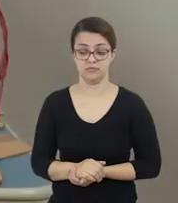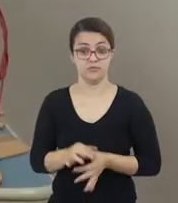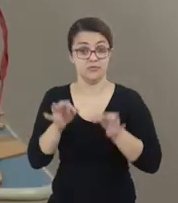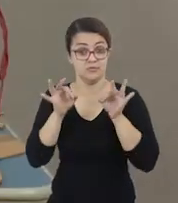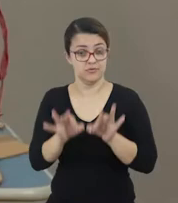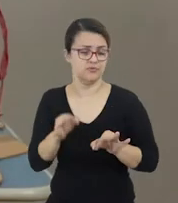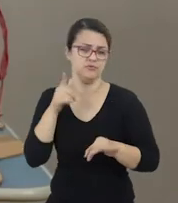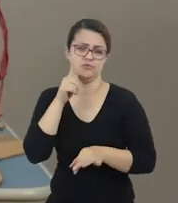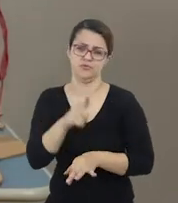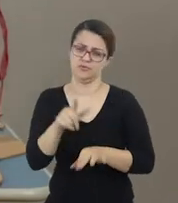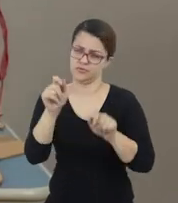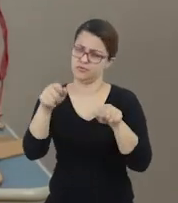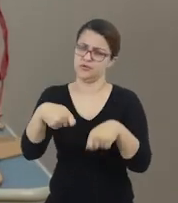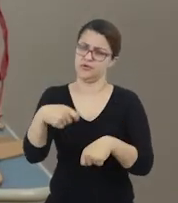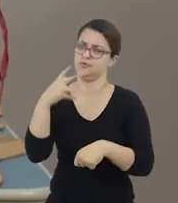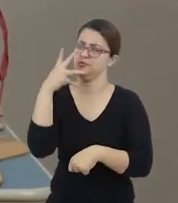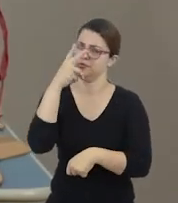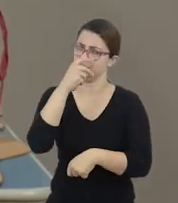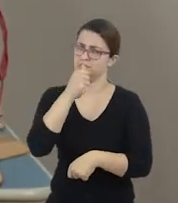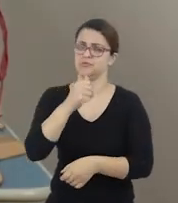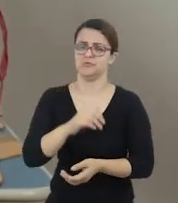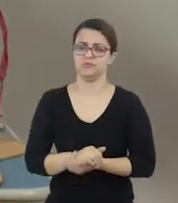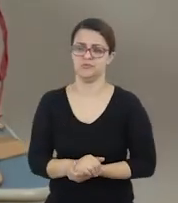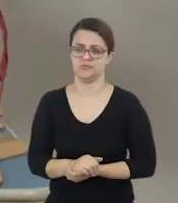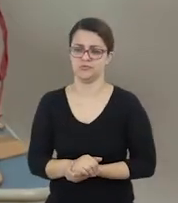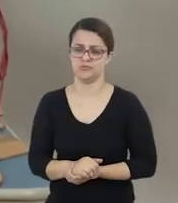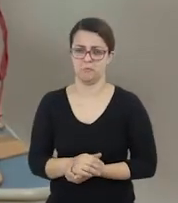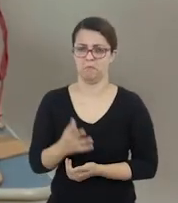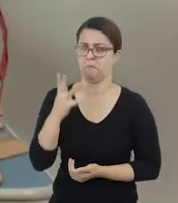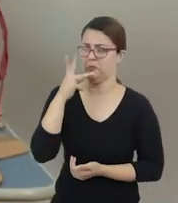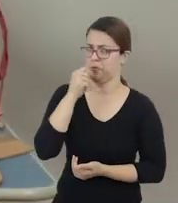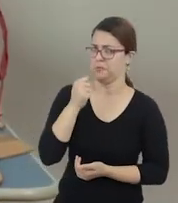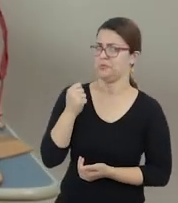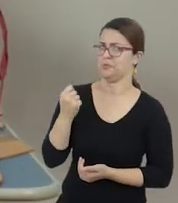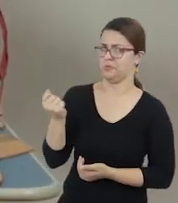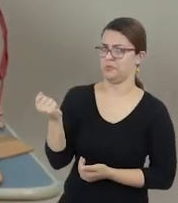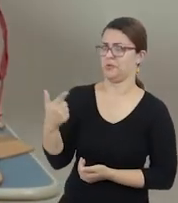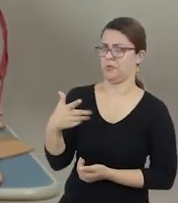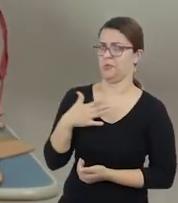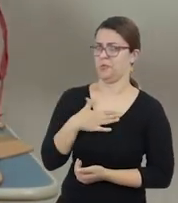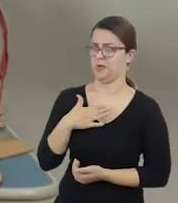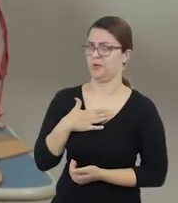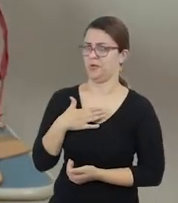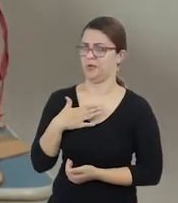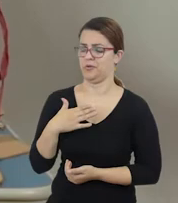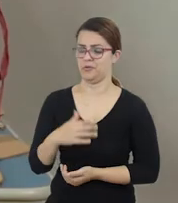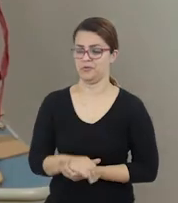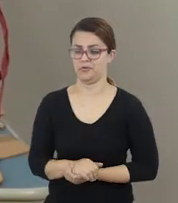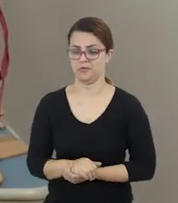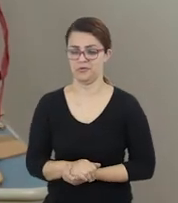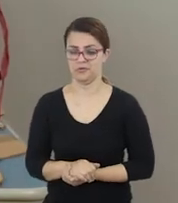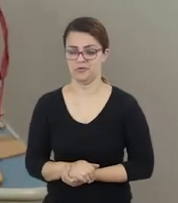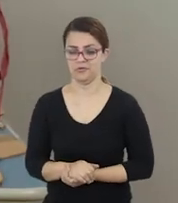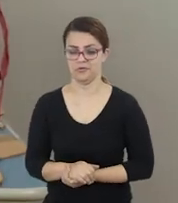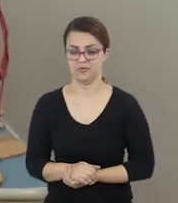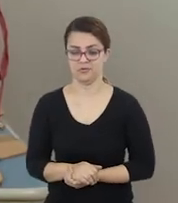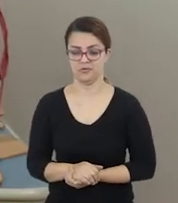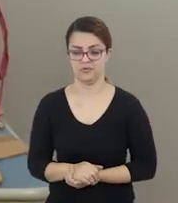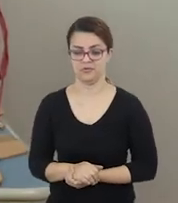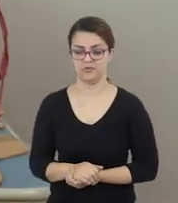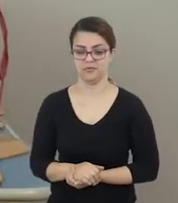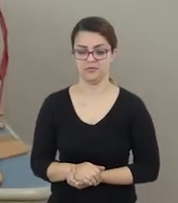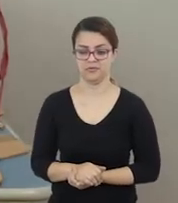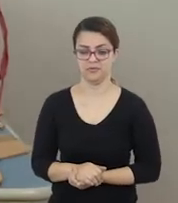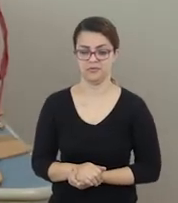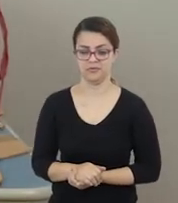Eu tenho certeza que vocês conseguem fazer ele bem bonito. Mais bonito do que o meu. Uma segunda espécie que está em extinção é a